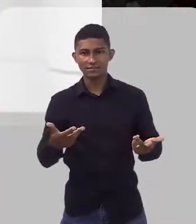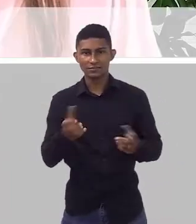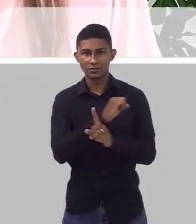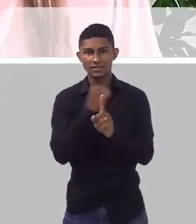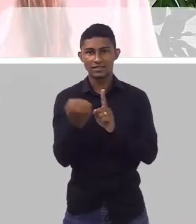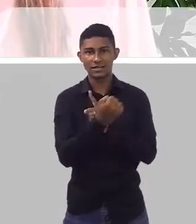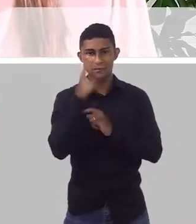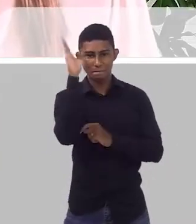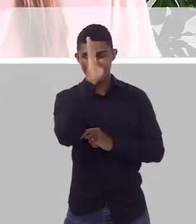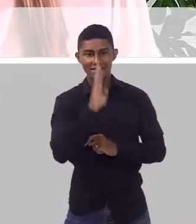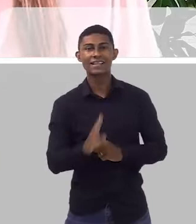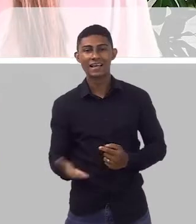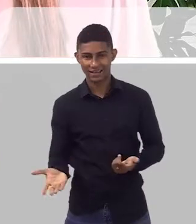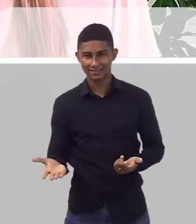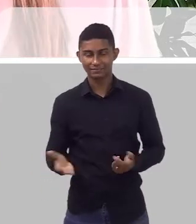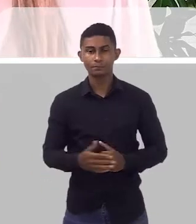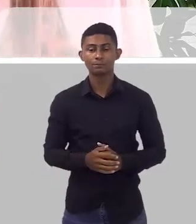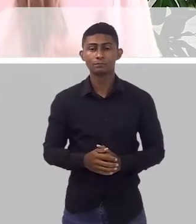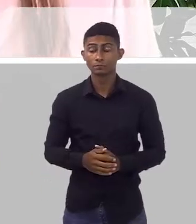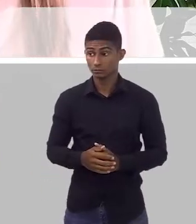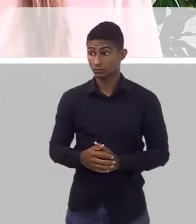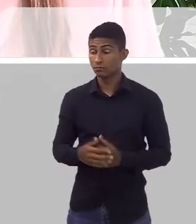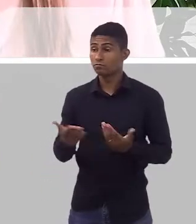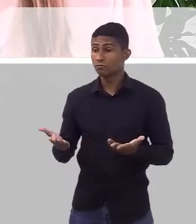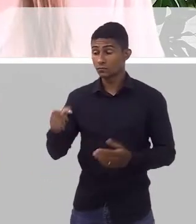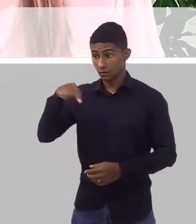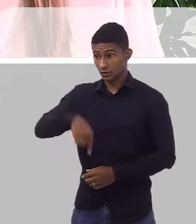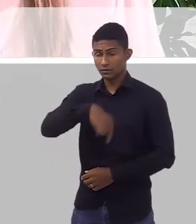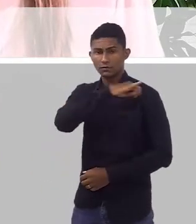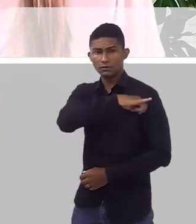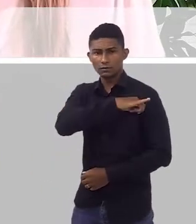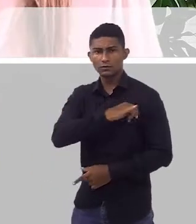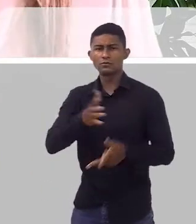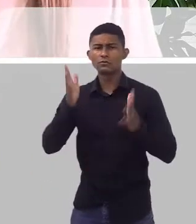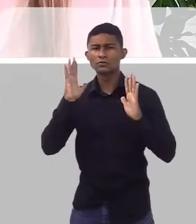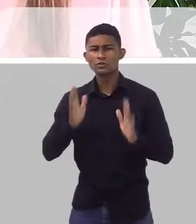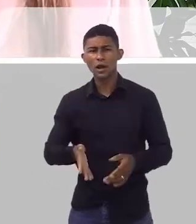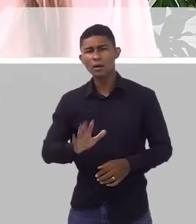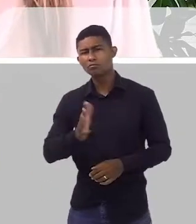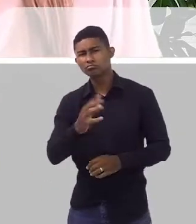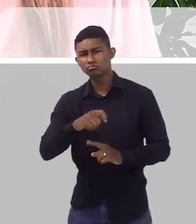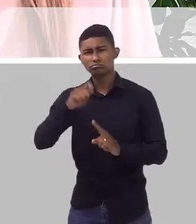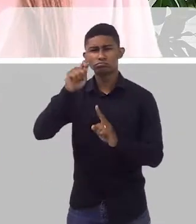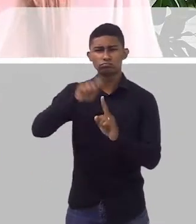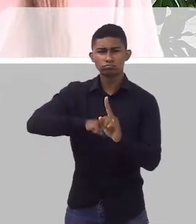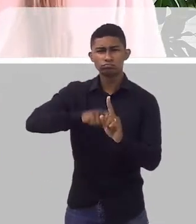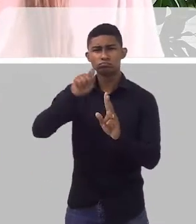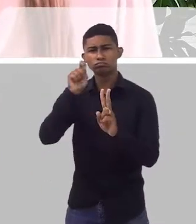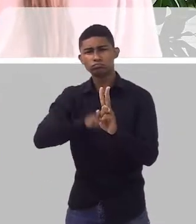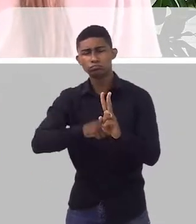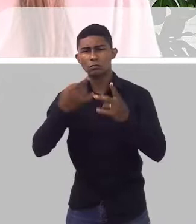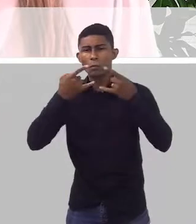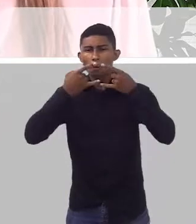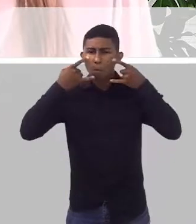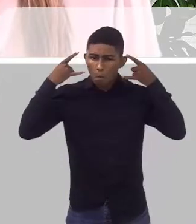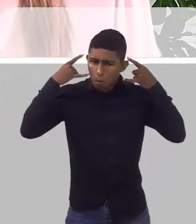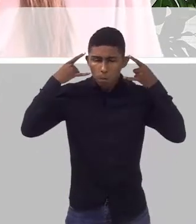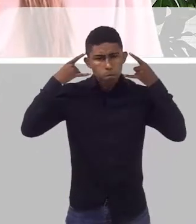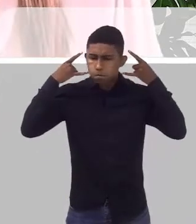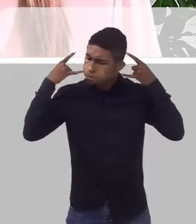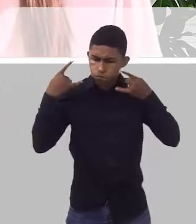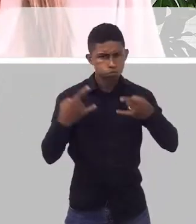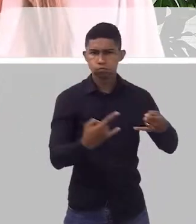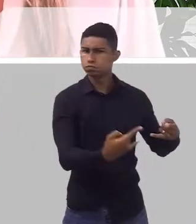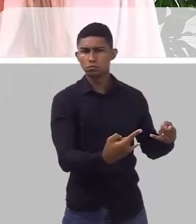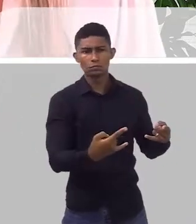Pediatria. Doutor Renato, aqui no Rio de Janeiro a gente já está assim há quase 2 meses, né, sem o uso de máscaras